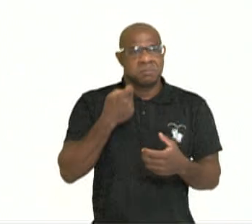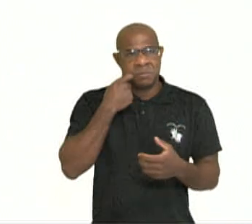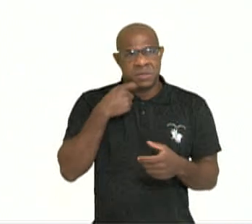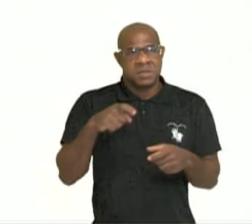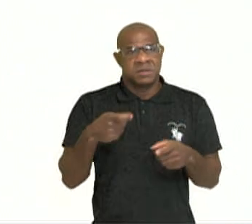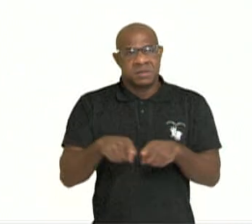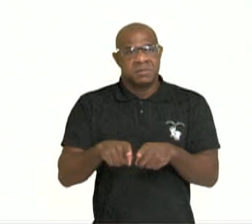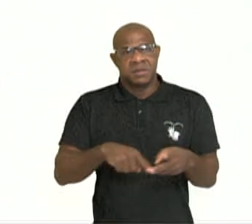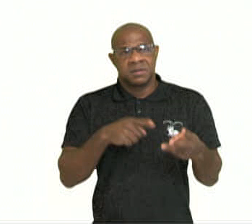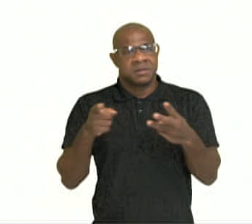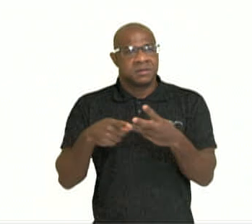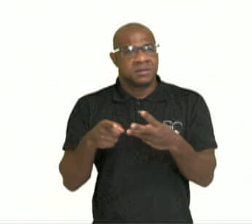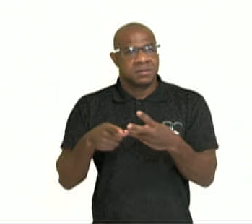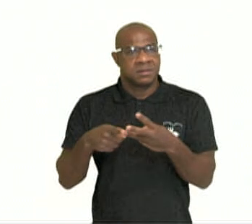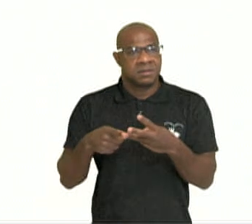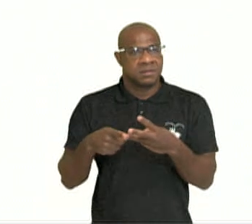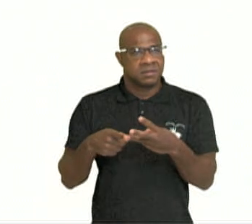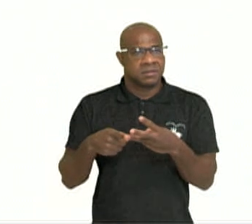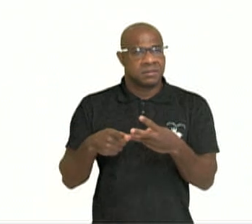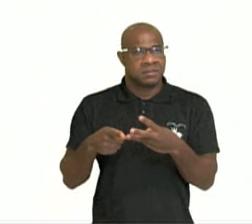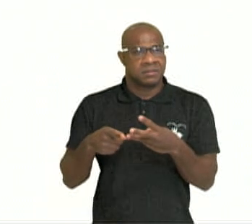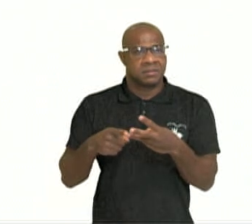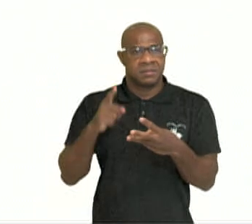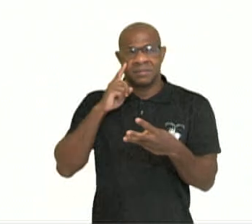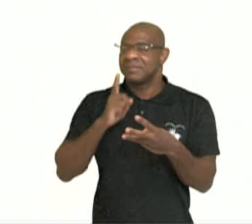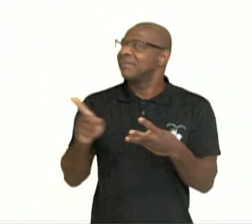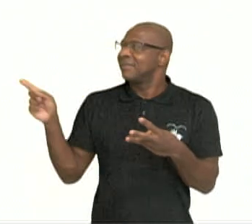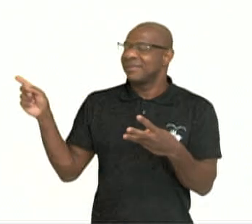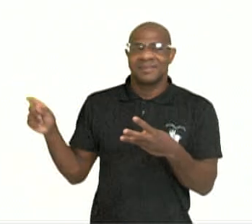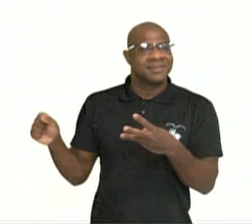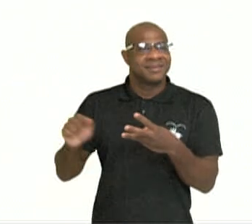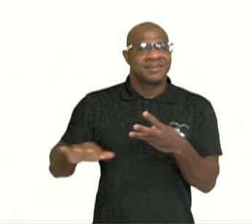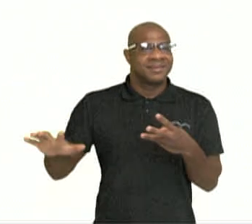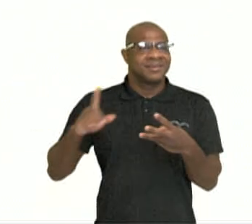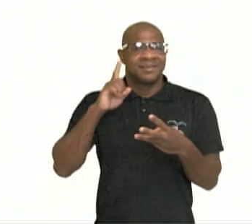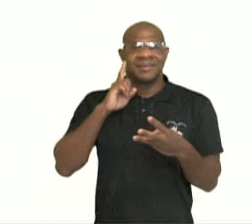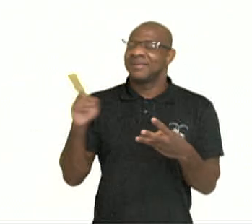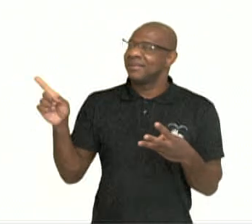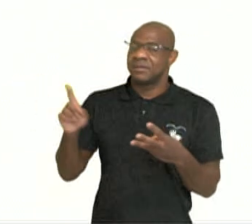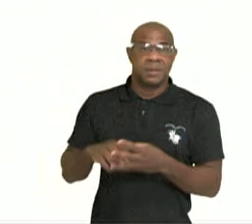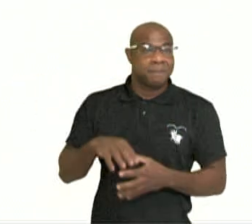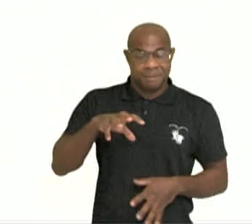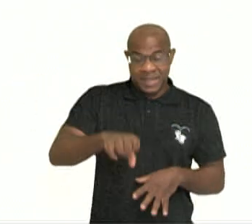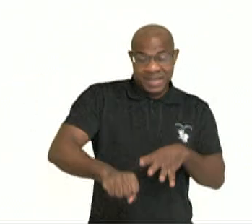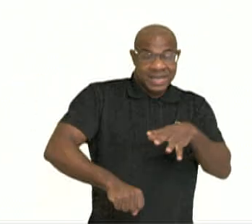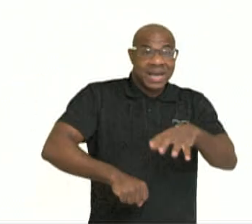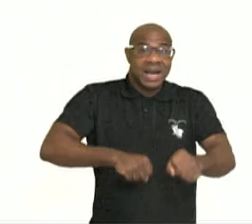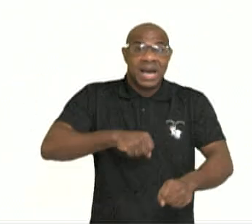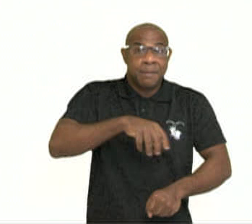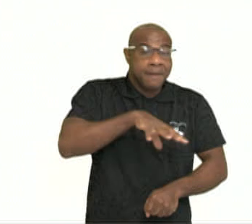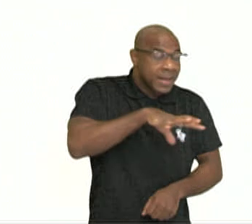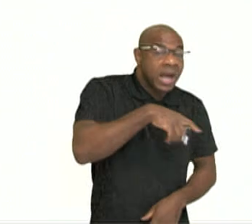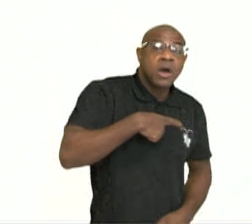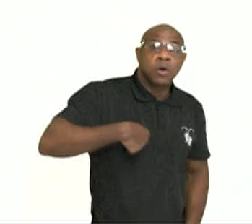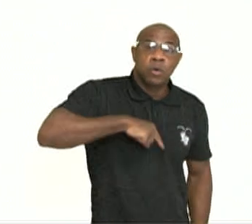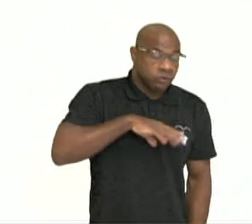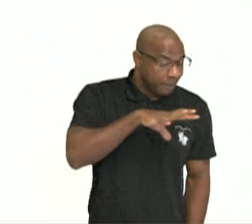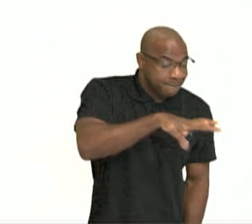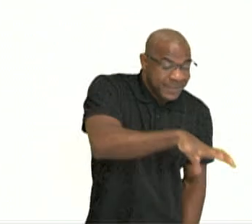também temos ali a questão da pesca. Então, quando nós retiramos da natureza,